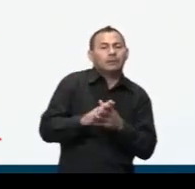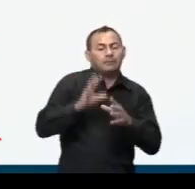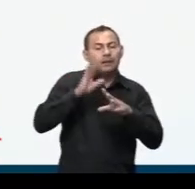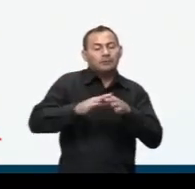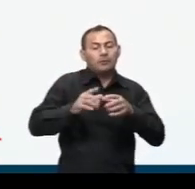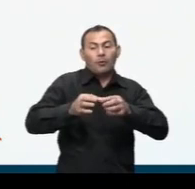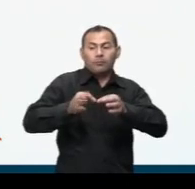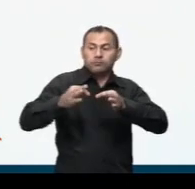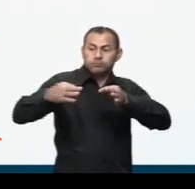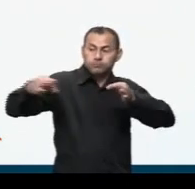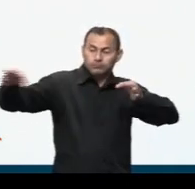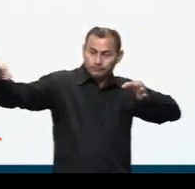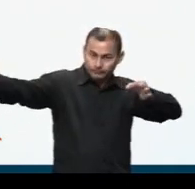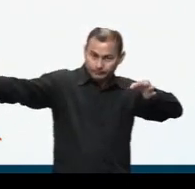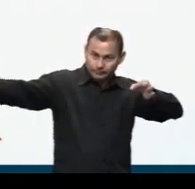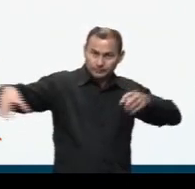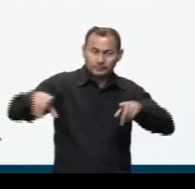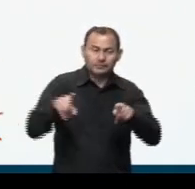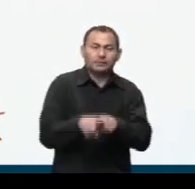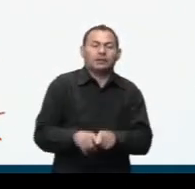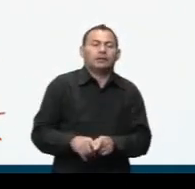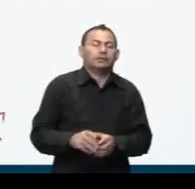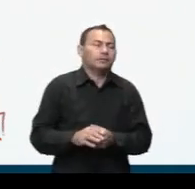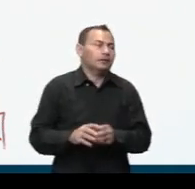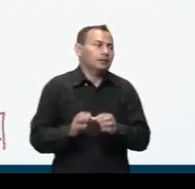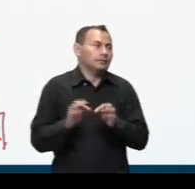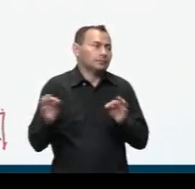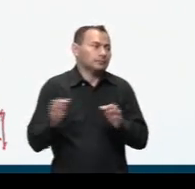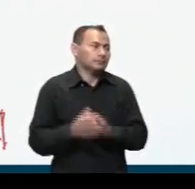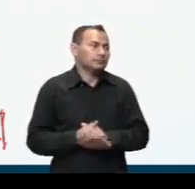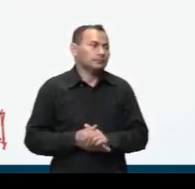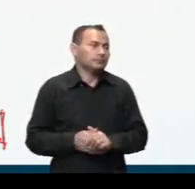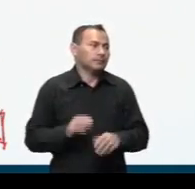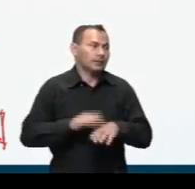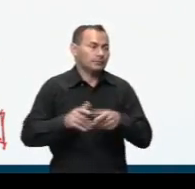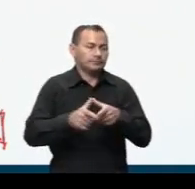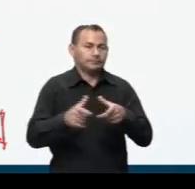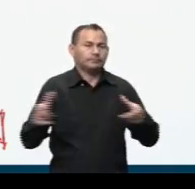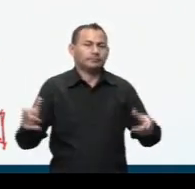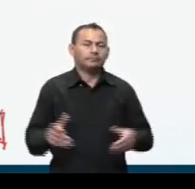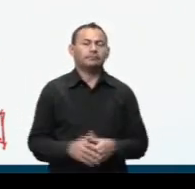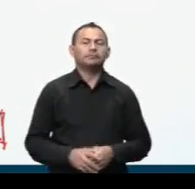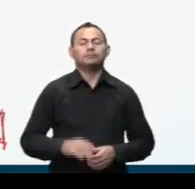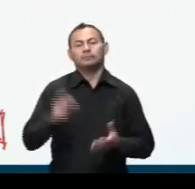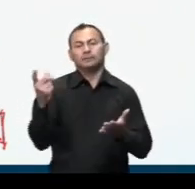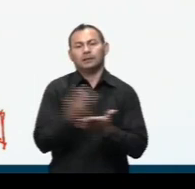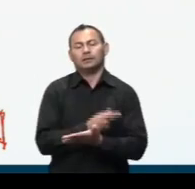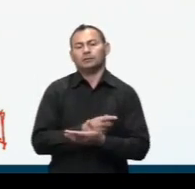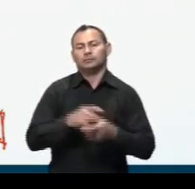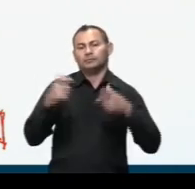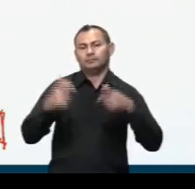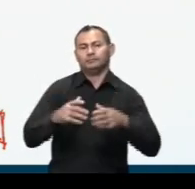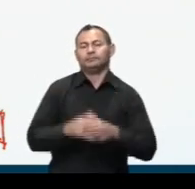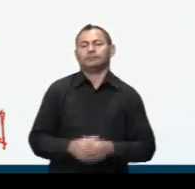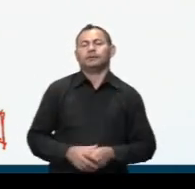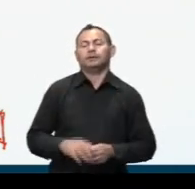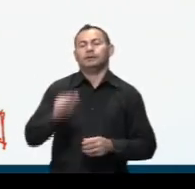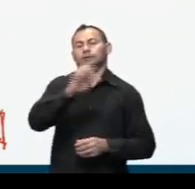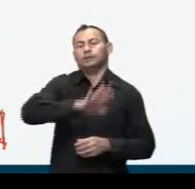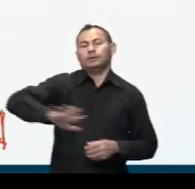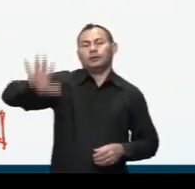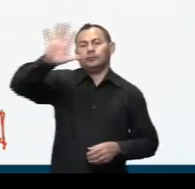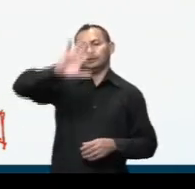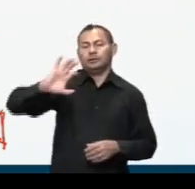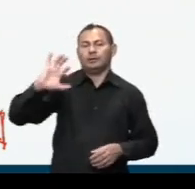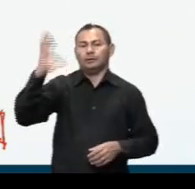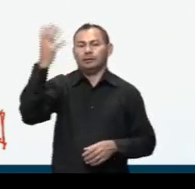maior o terreno, quanto mais longe essa linha torta for, maior é o erro de locação, que é o que geralmente